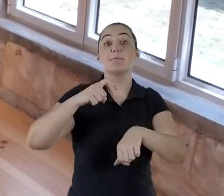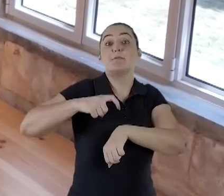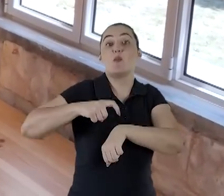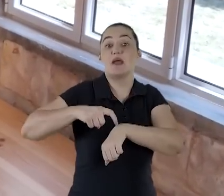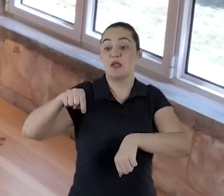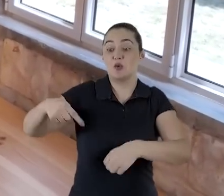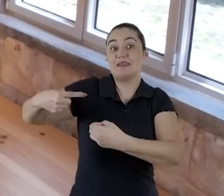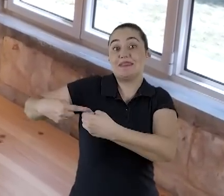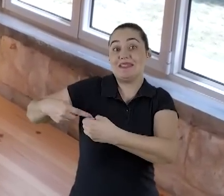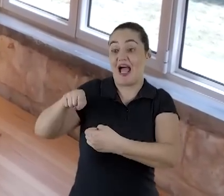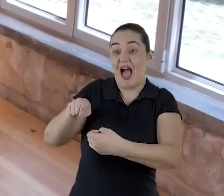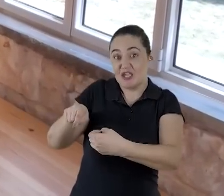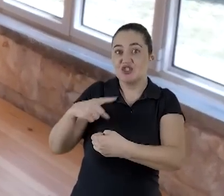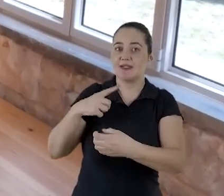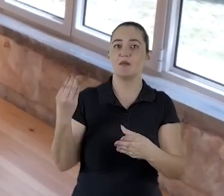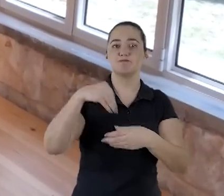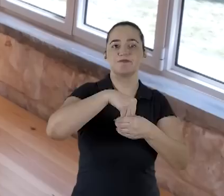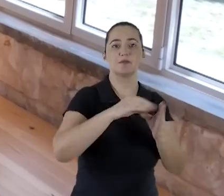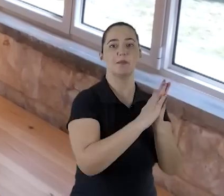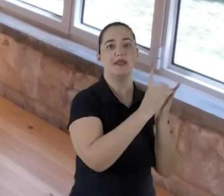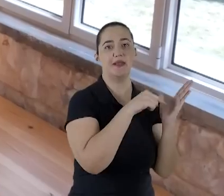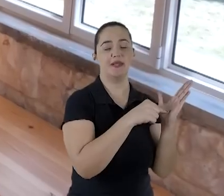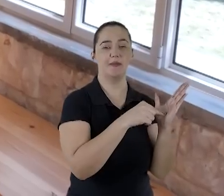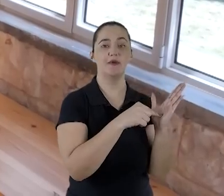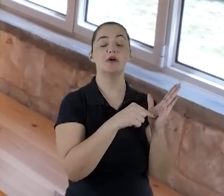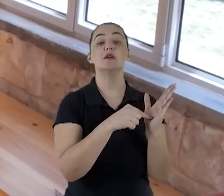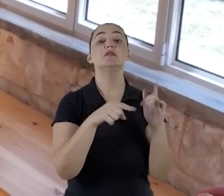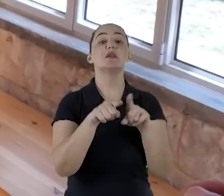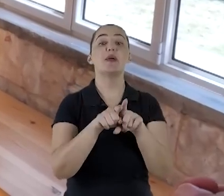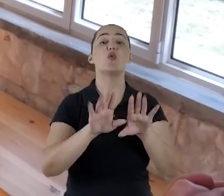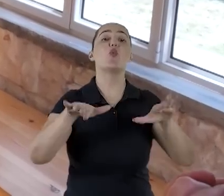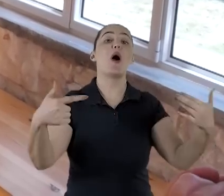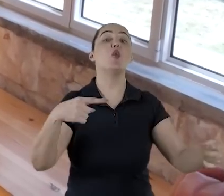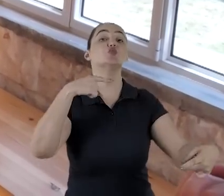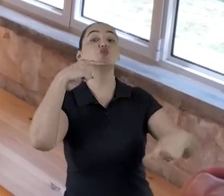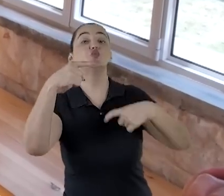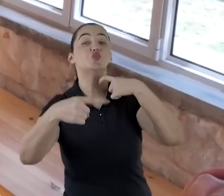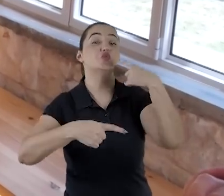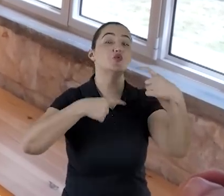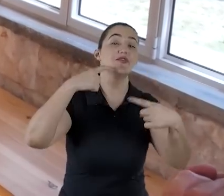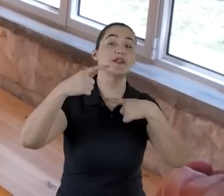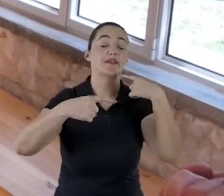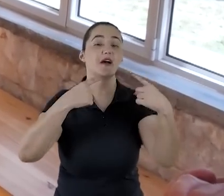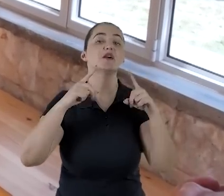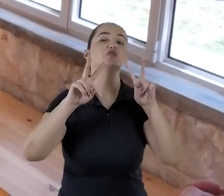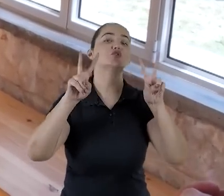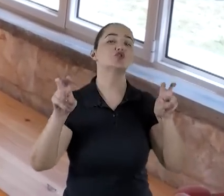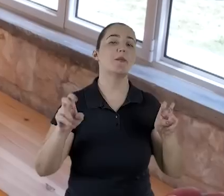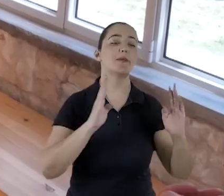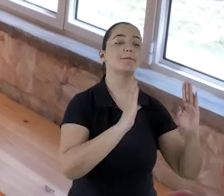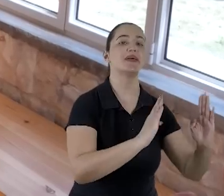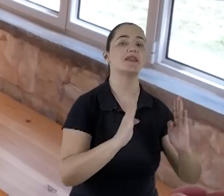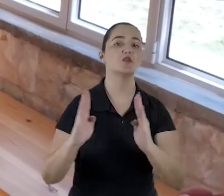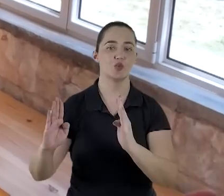mostrar os momentos em que a cidade de Meguido é mencionada e qual é a dúvida arqueológica que se